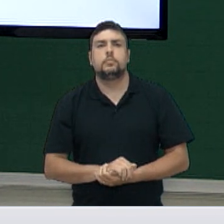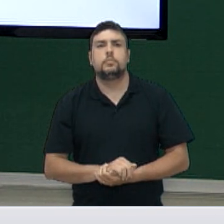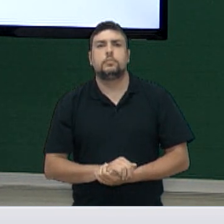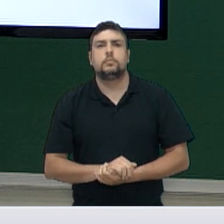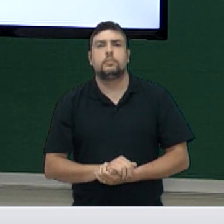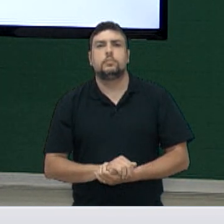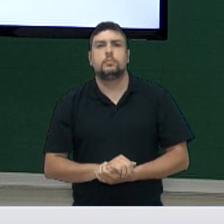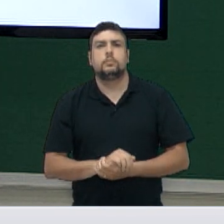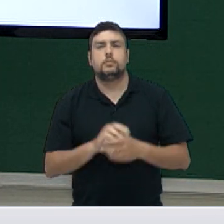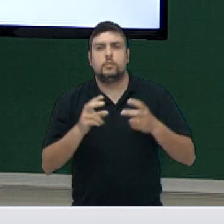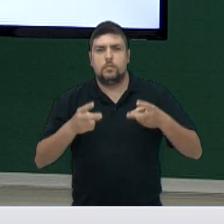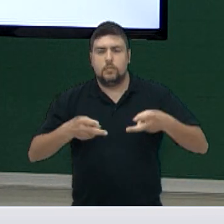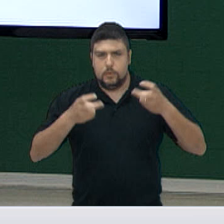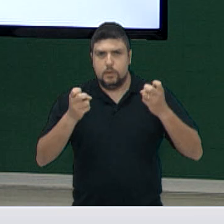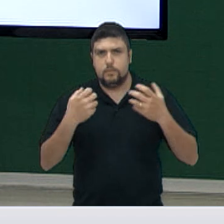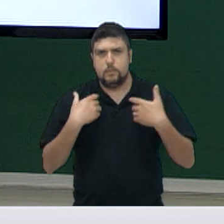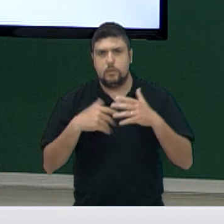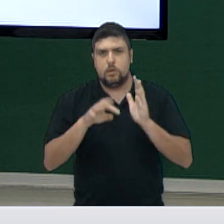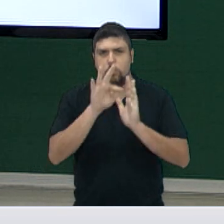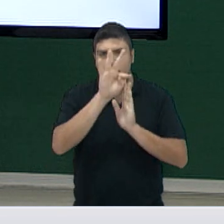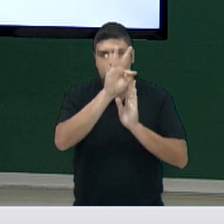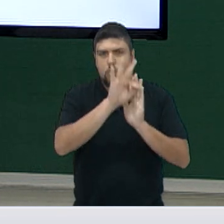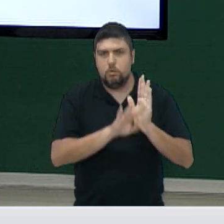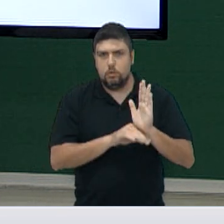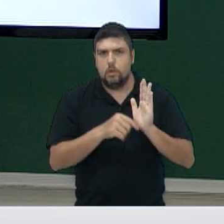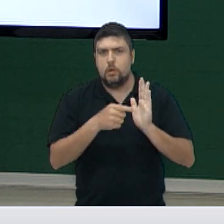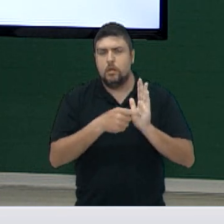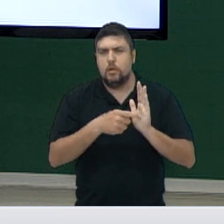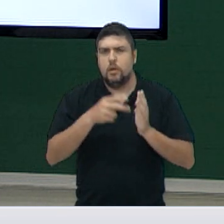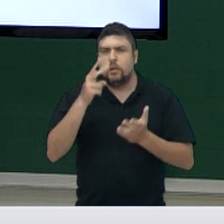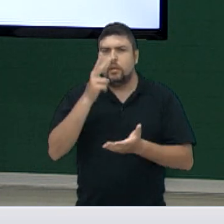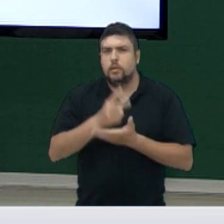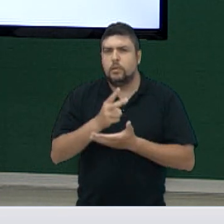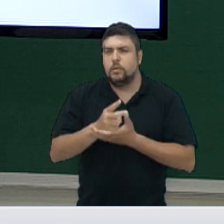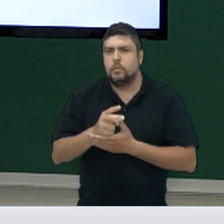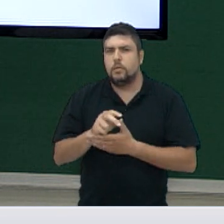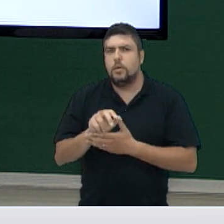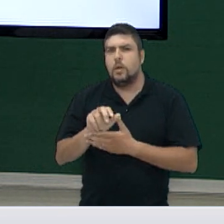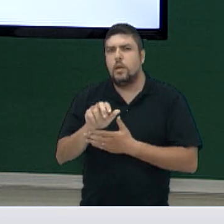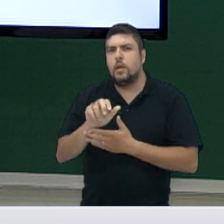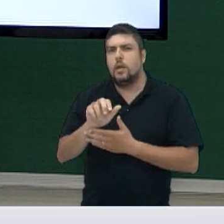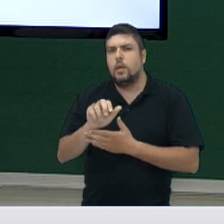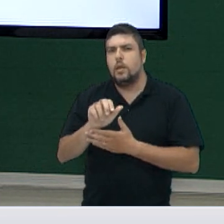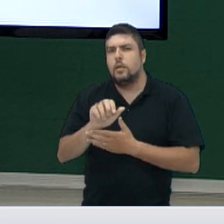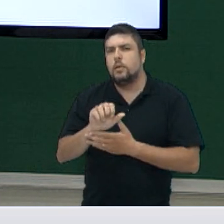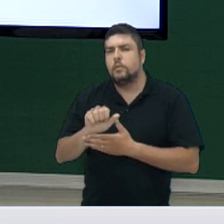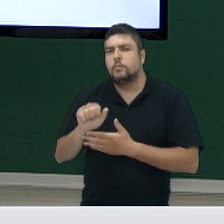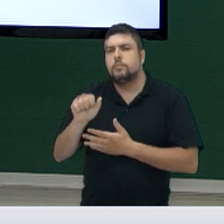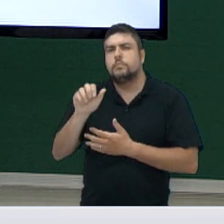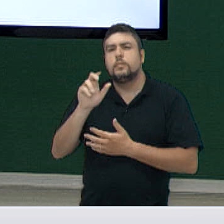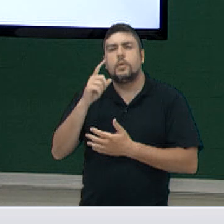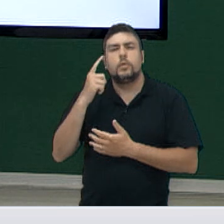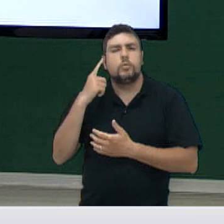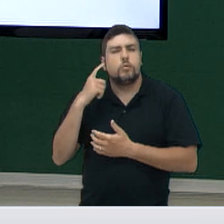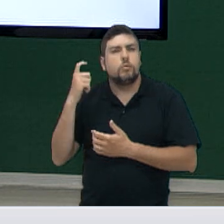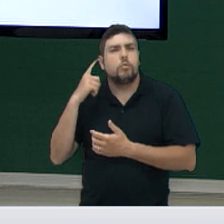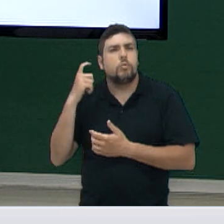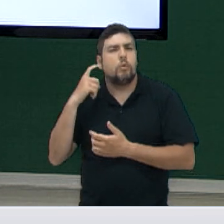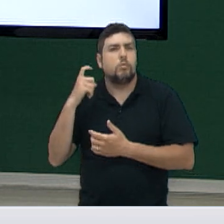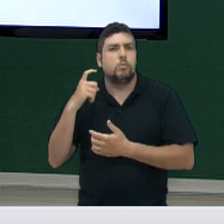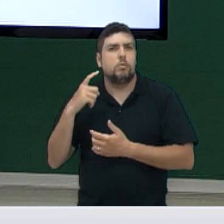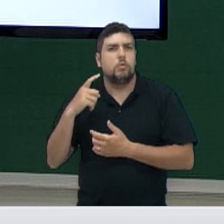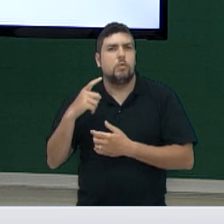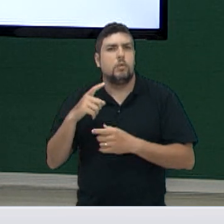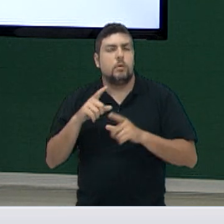Vejam que nós temos o texto e a gente ouve sempre um sonzinho. Você percebeu qual é a letra que nós